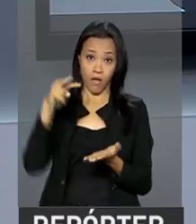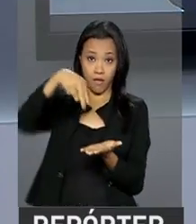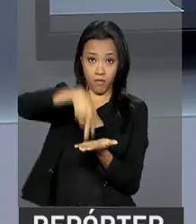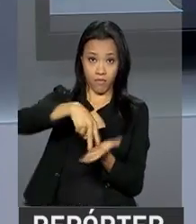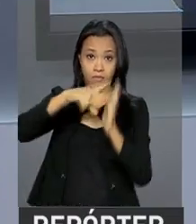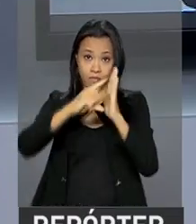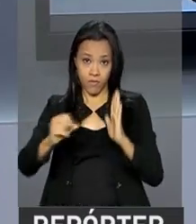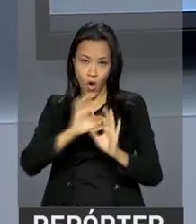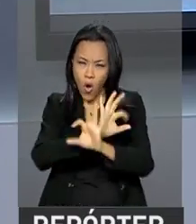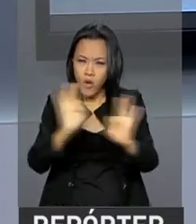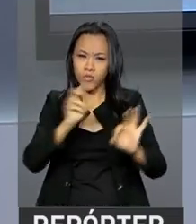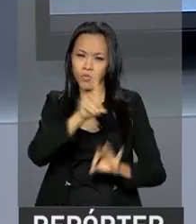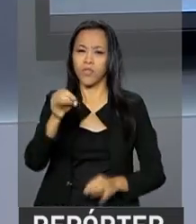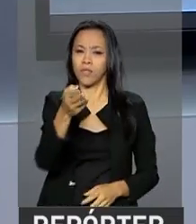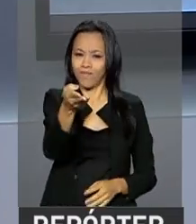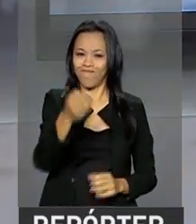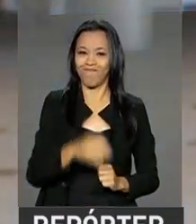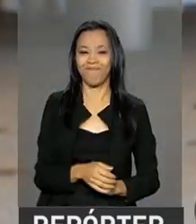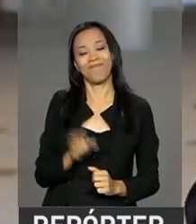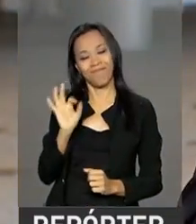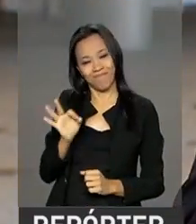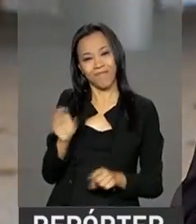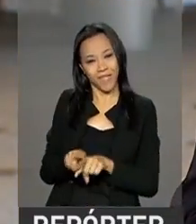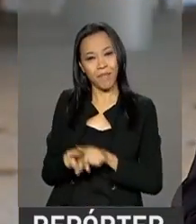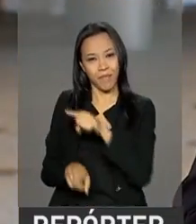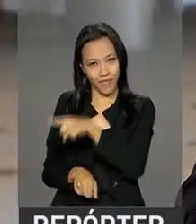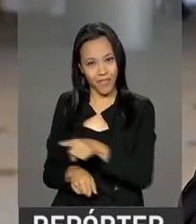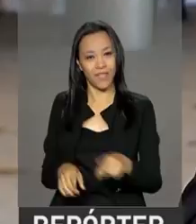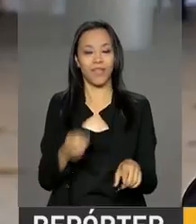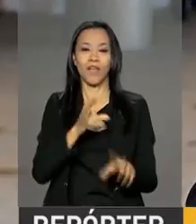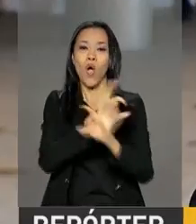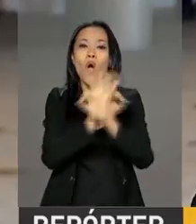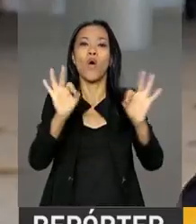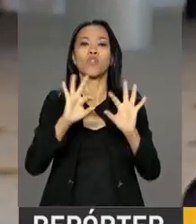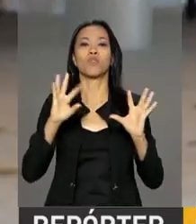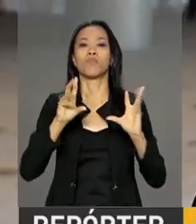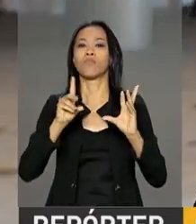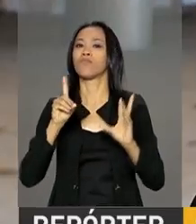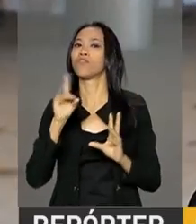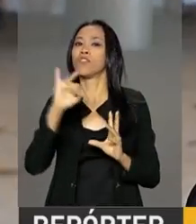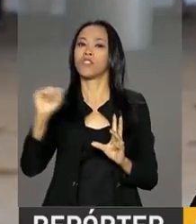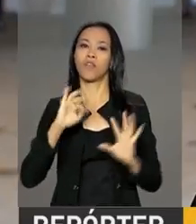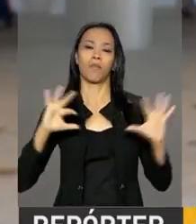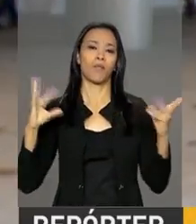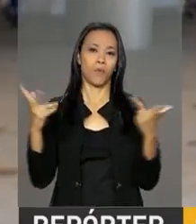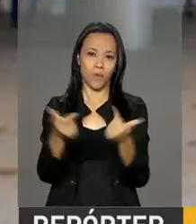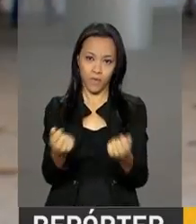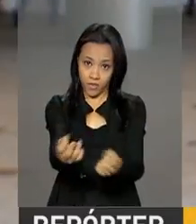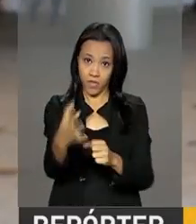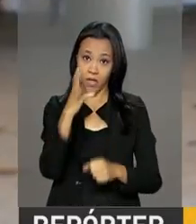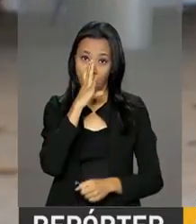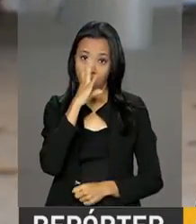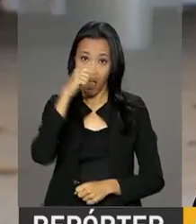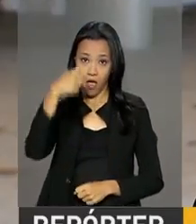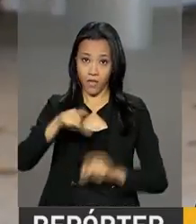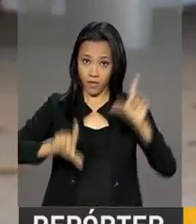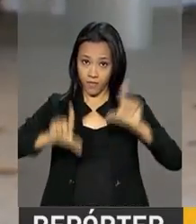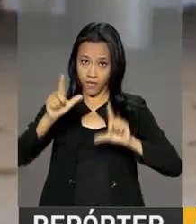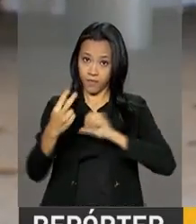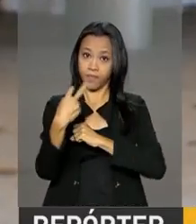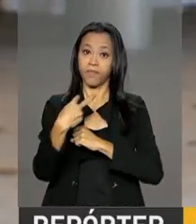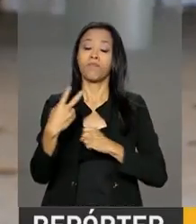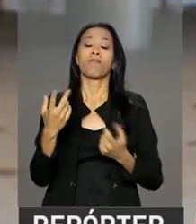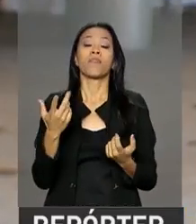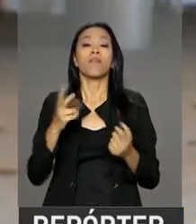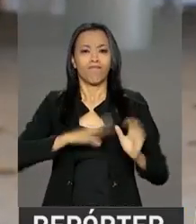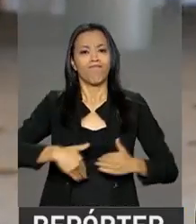dia para você oi J para você também um ótimo dia a todos também que nos assistem aqui na TV NBR exatamente j o presidente Michel